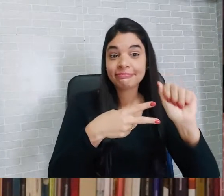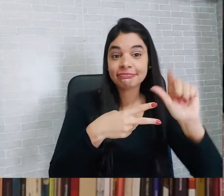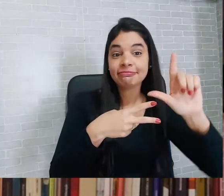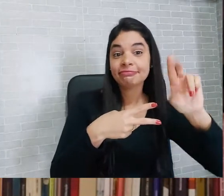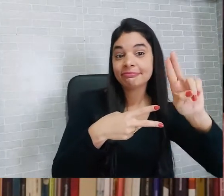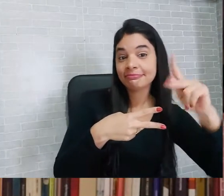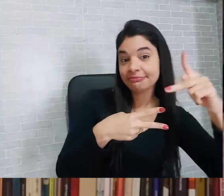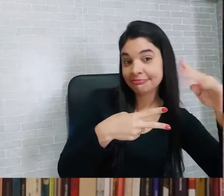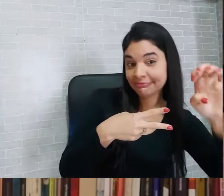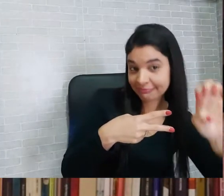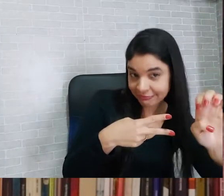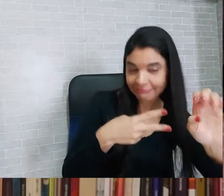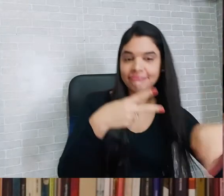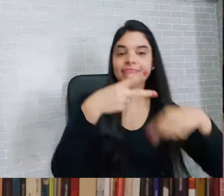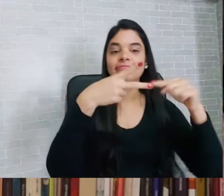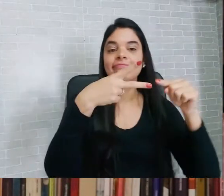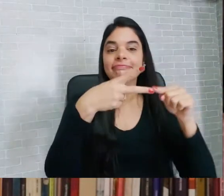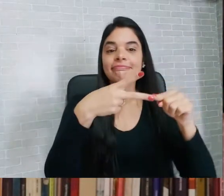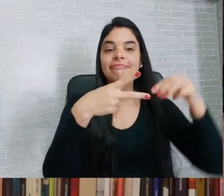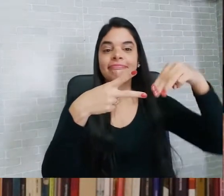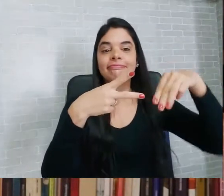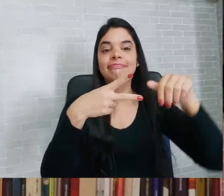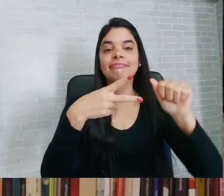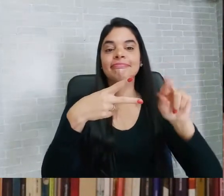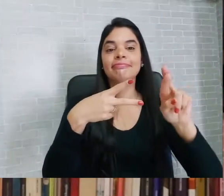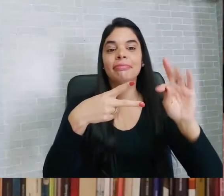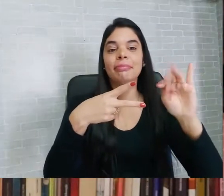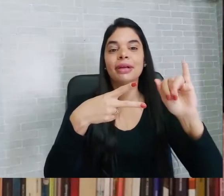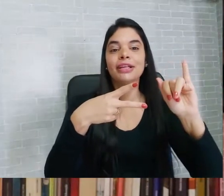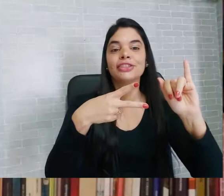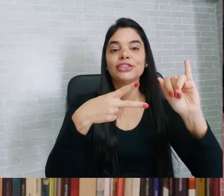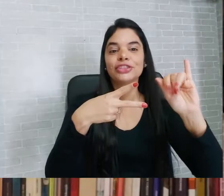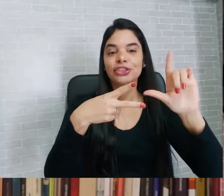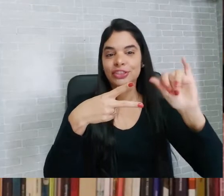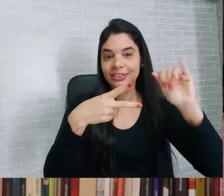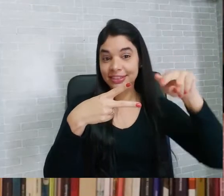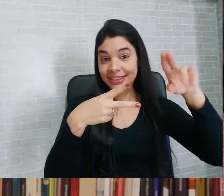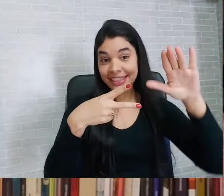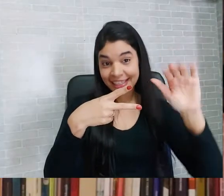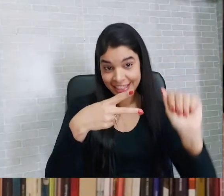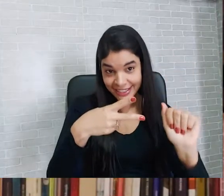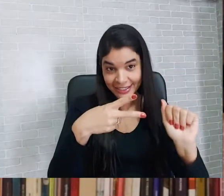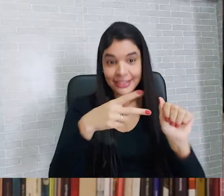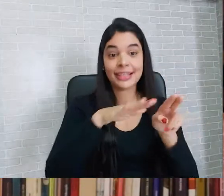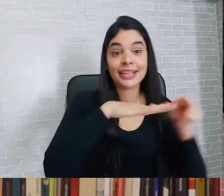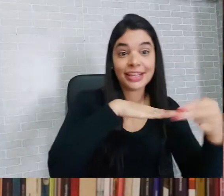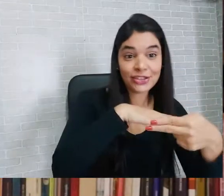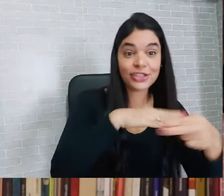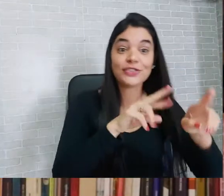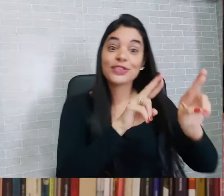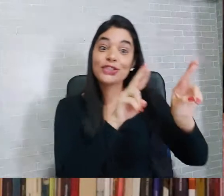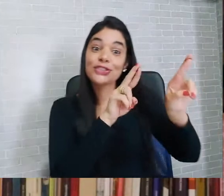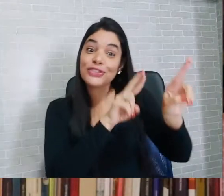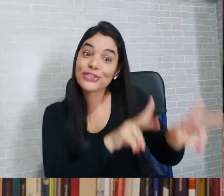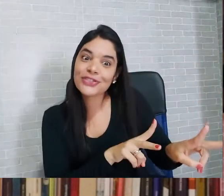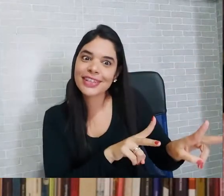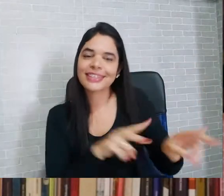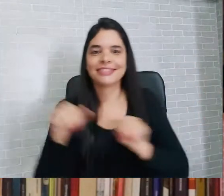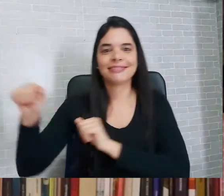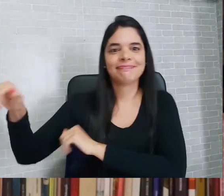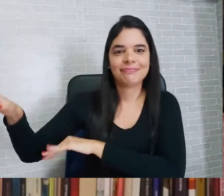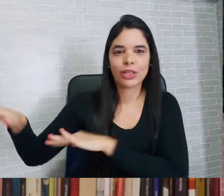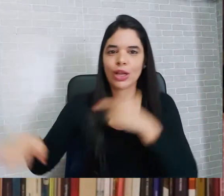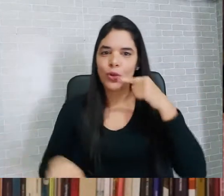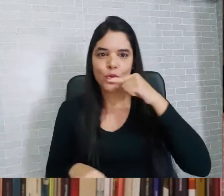Haiti, não teve o mesmo sucesso na Guiana Francesa. A marronagem, uma espécie de quilombismo, era